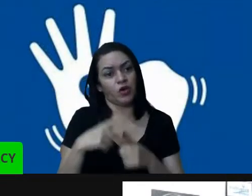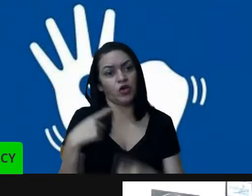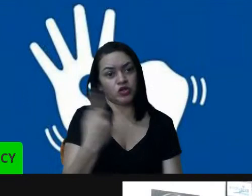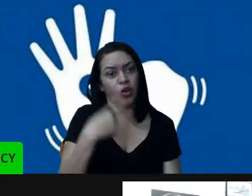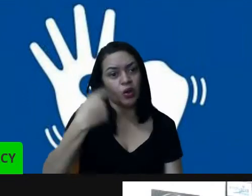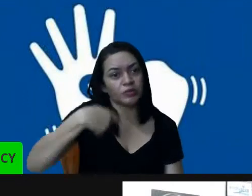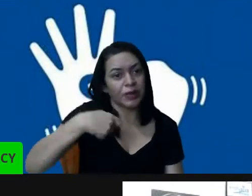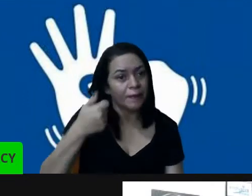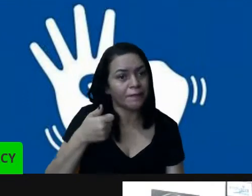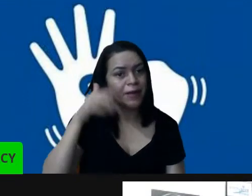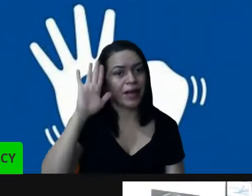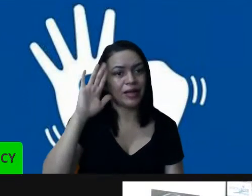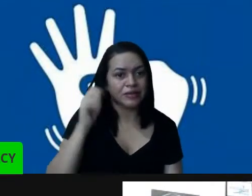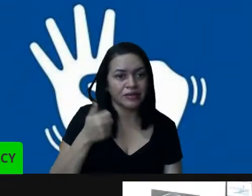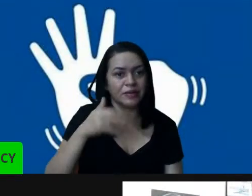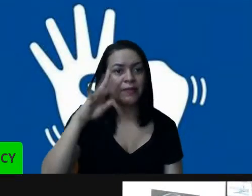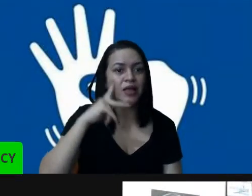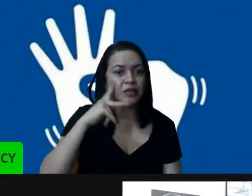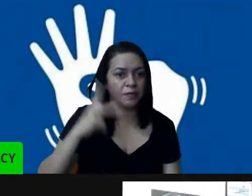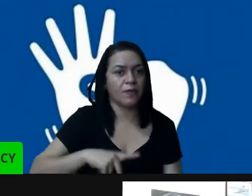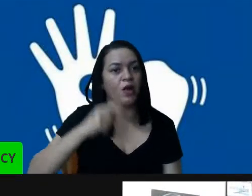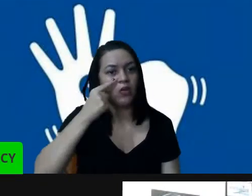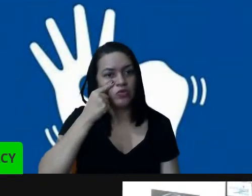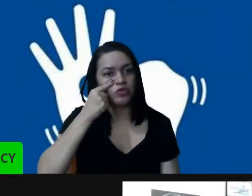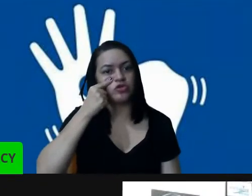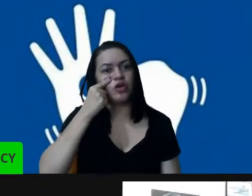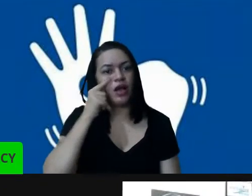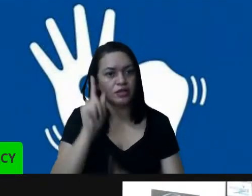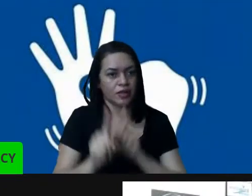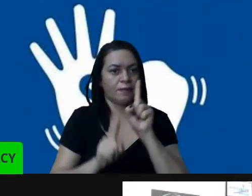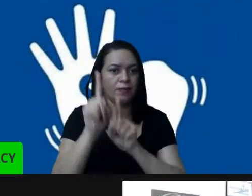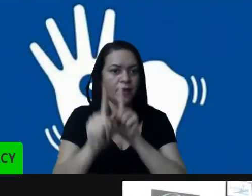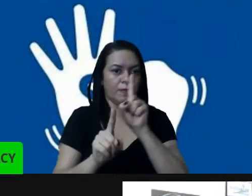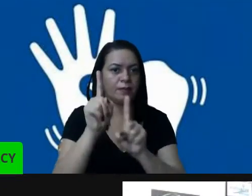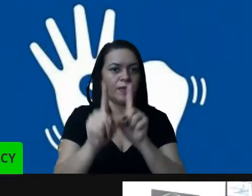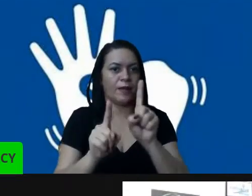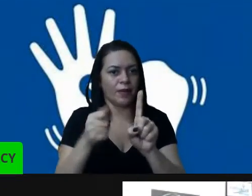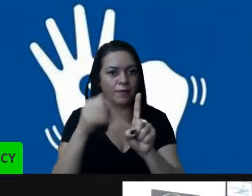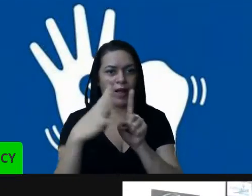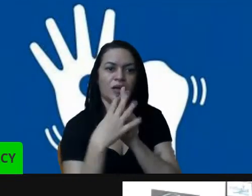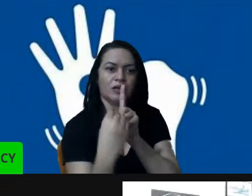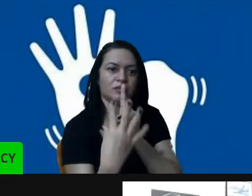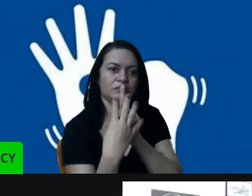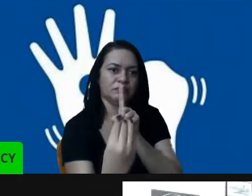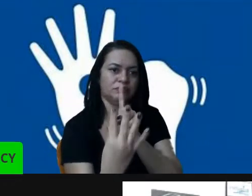mais e mais Paulo e Jace por aí para fazer a diferença na vida de tanta gente.